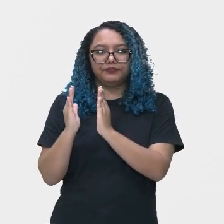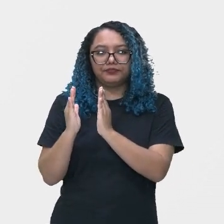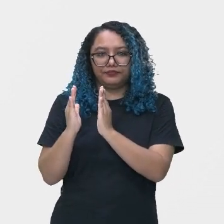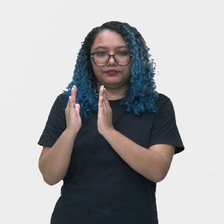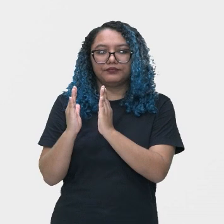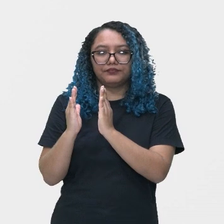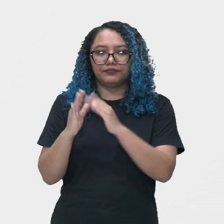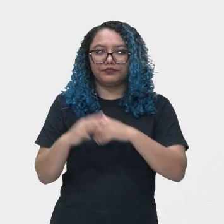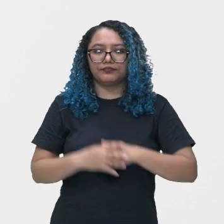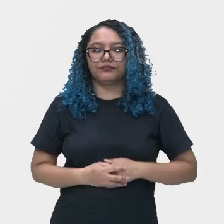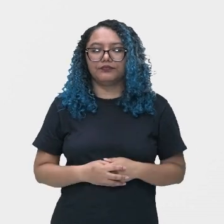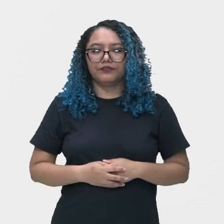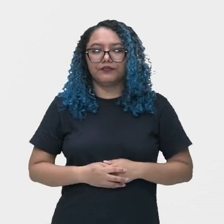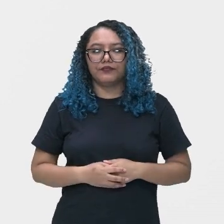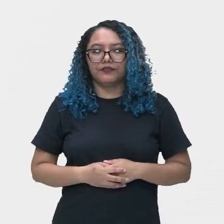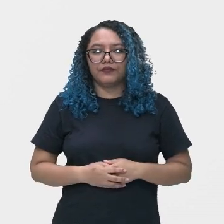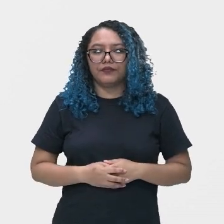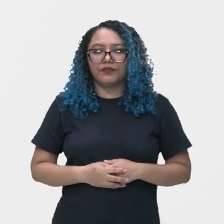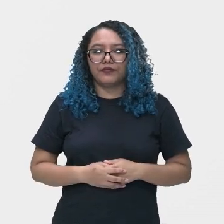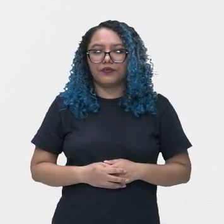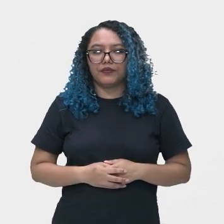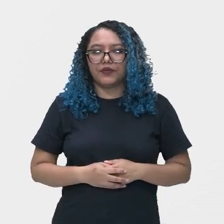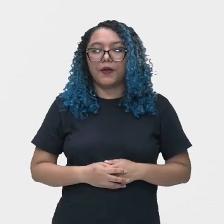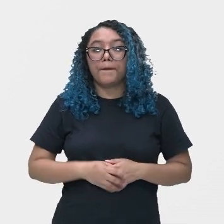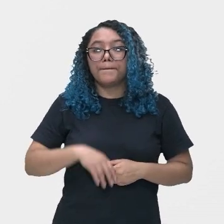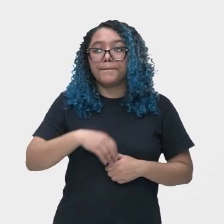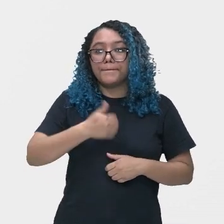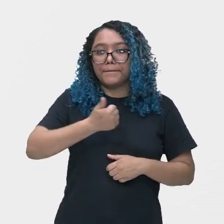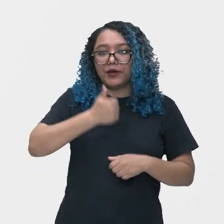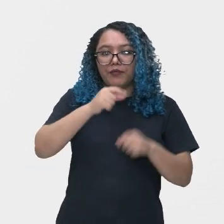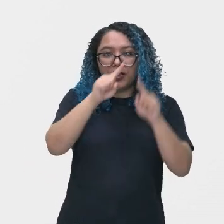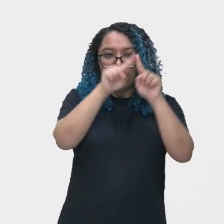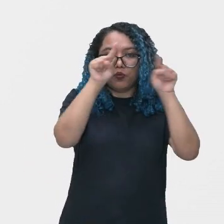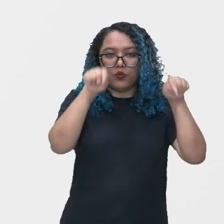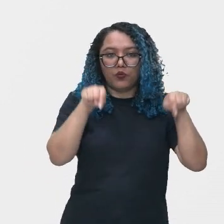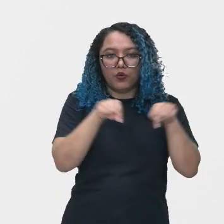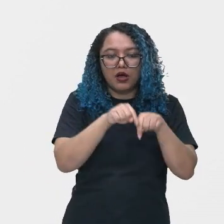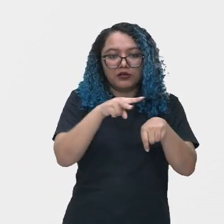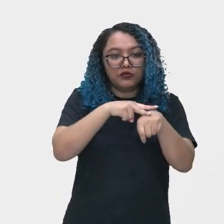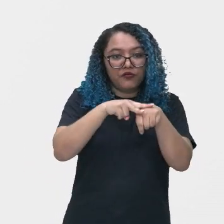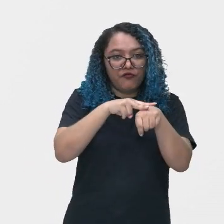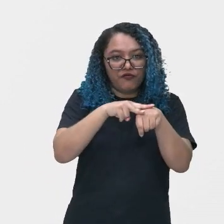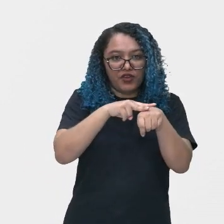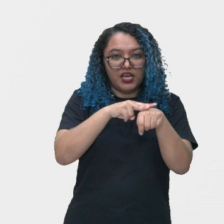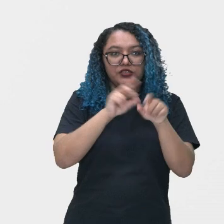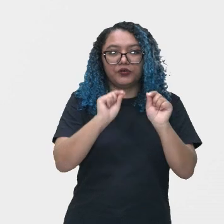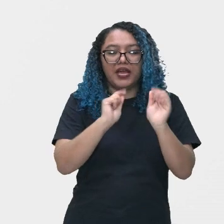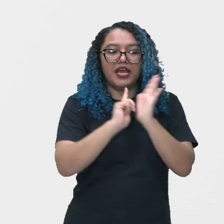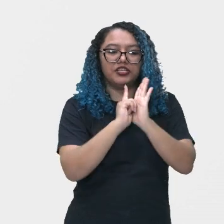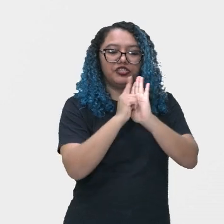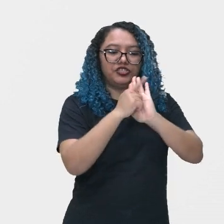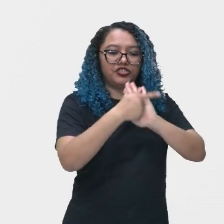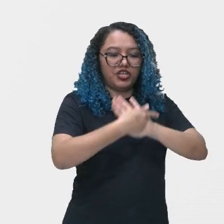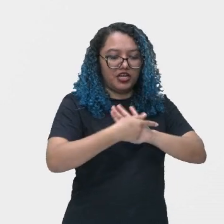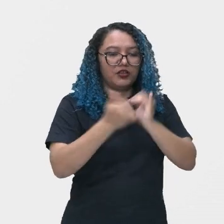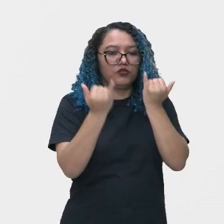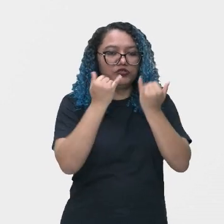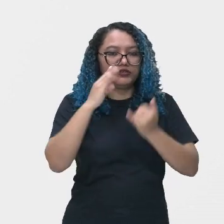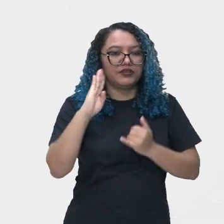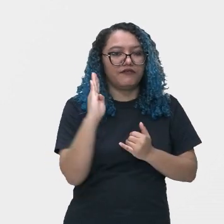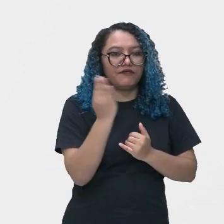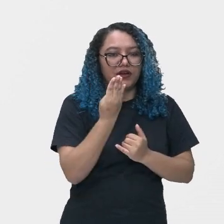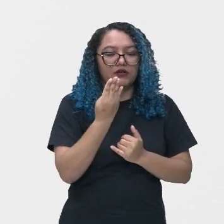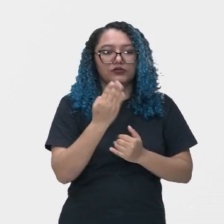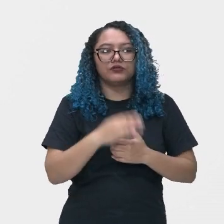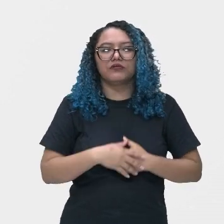3 partes. Eu tenho fake news John, né? Que são o gênero de fake news. E tem algumas informações aqui, ó. Como,